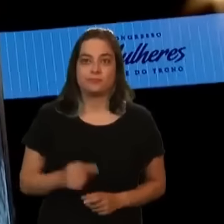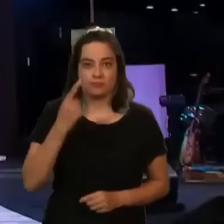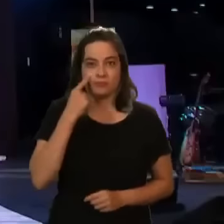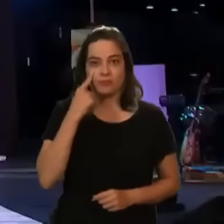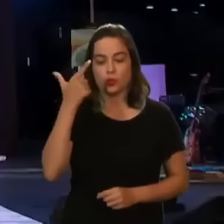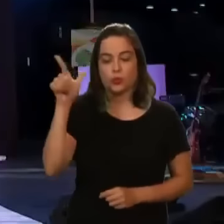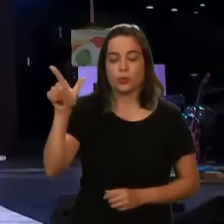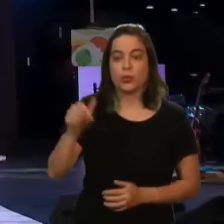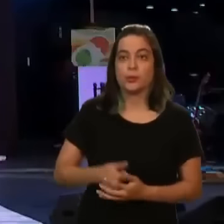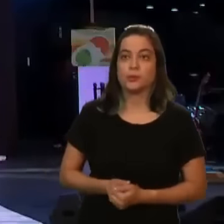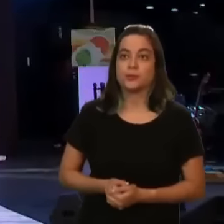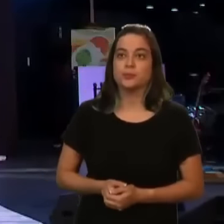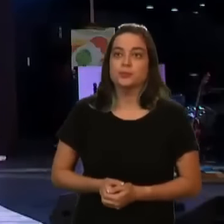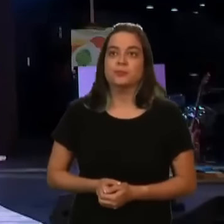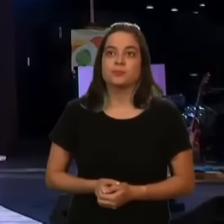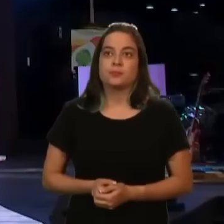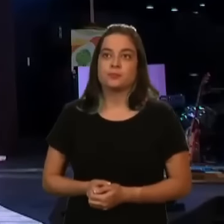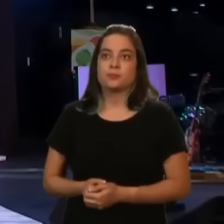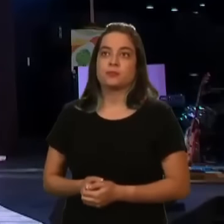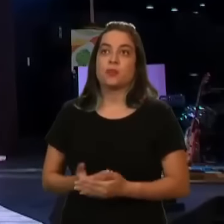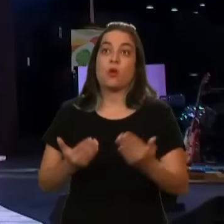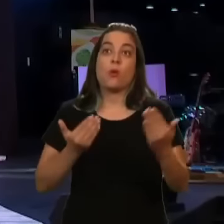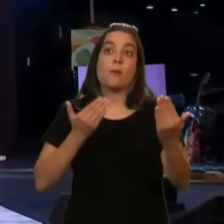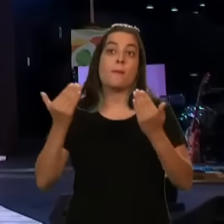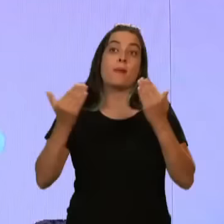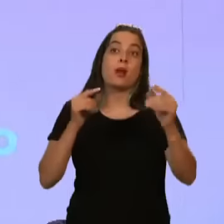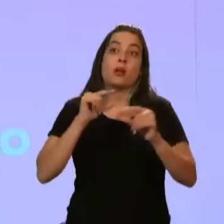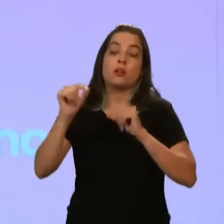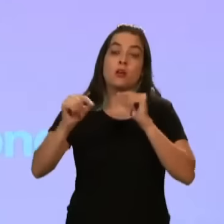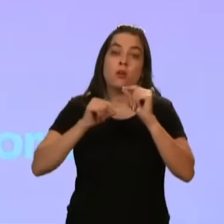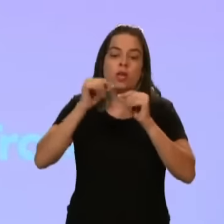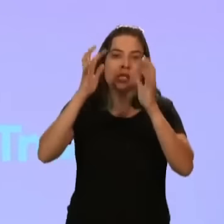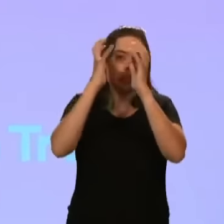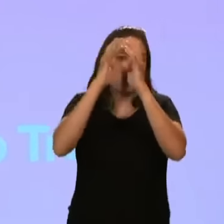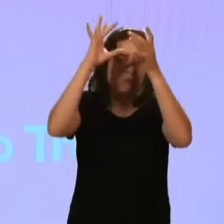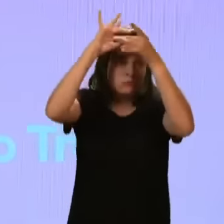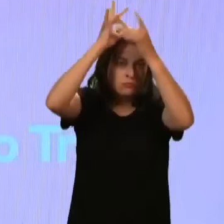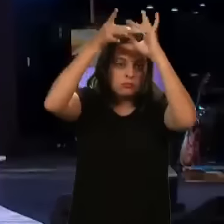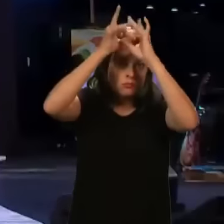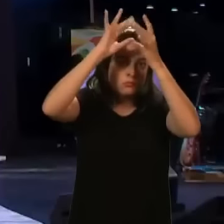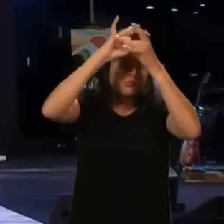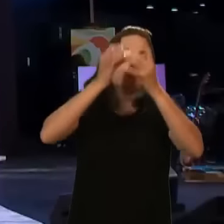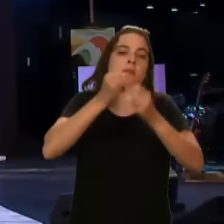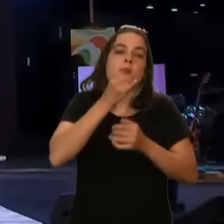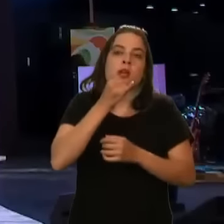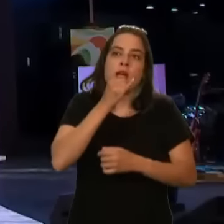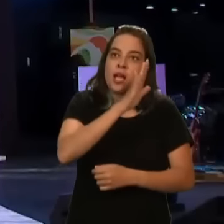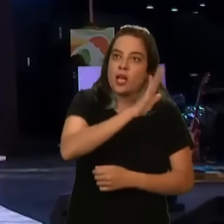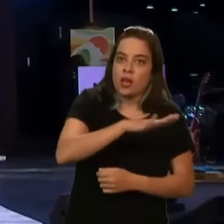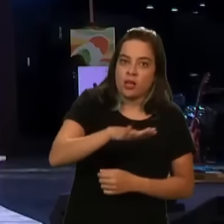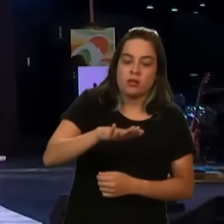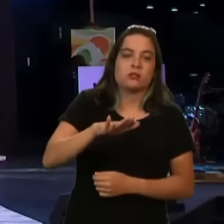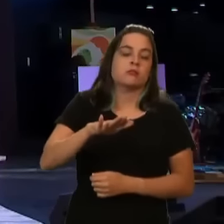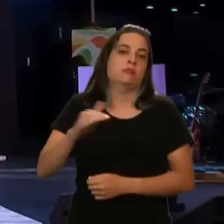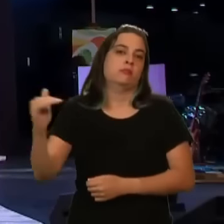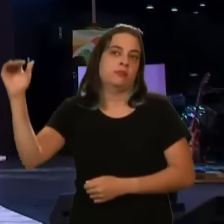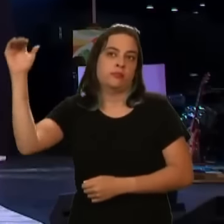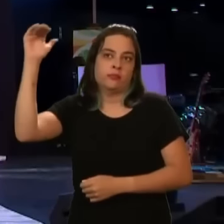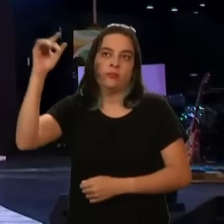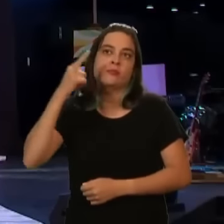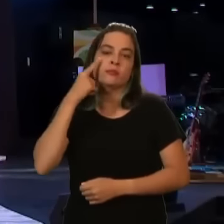tela agora. A comparação agora das conexões neurais entre uma criança e um adulto. Olha, as conexões são